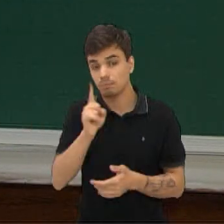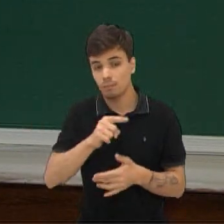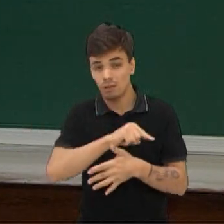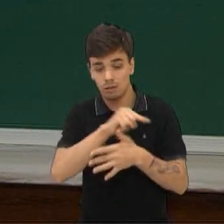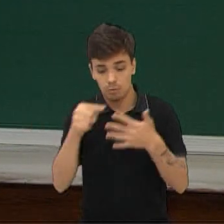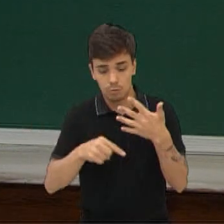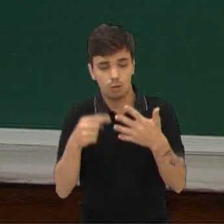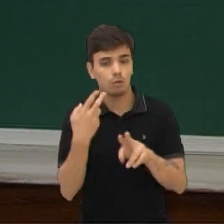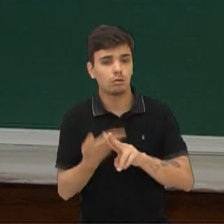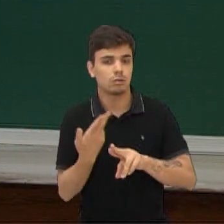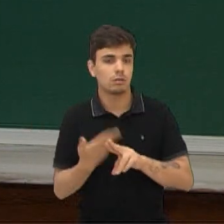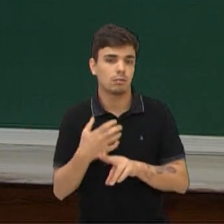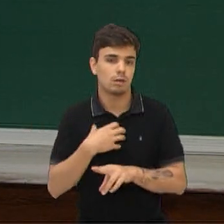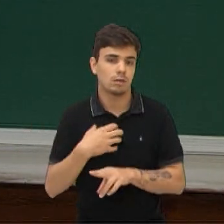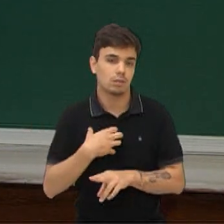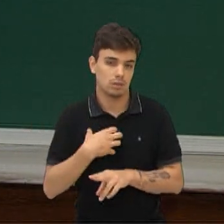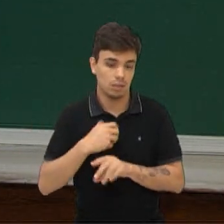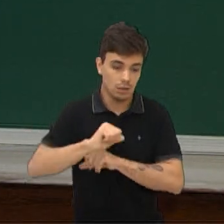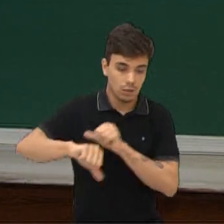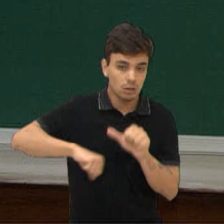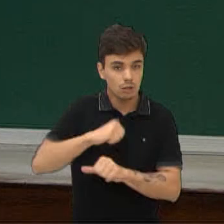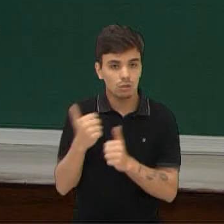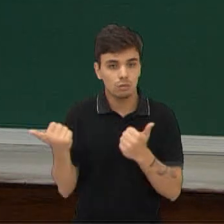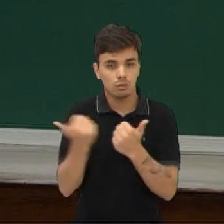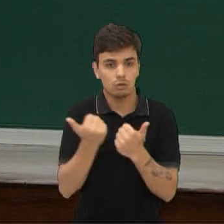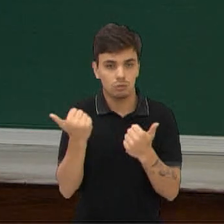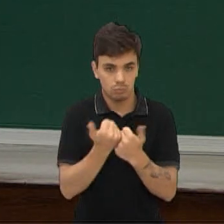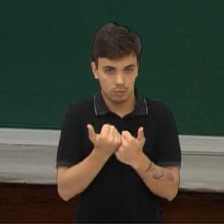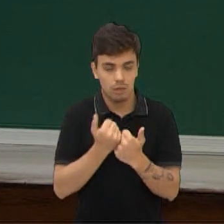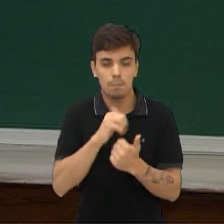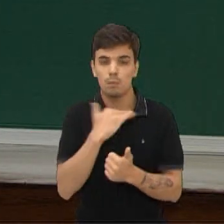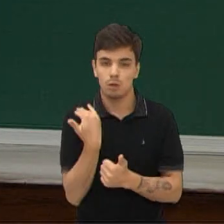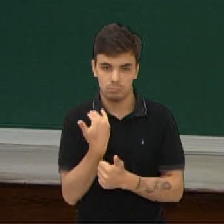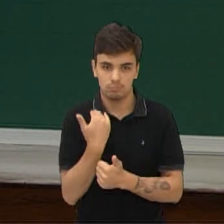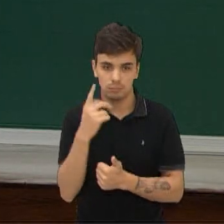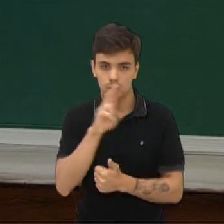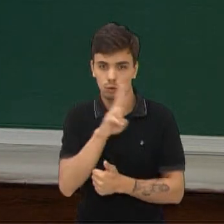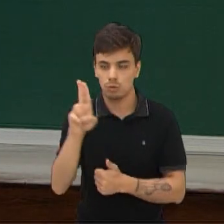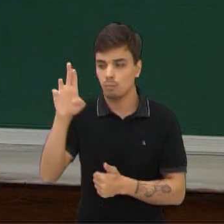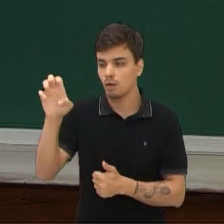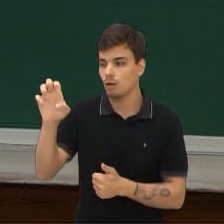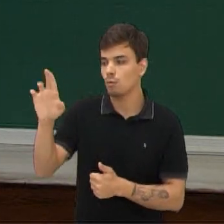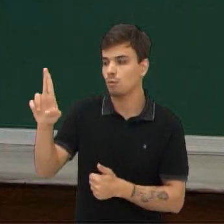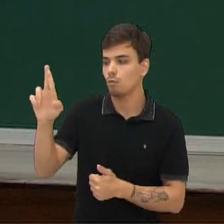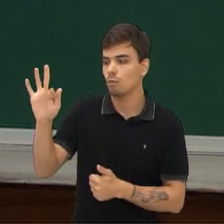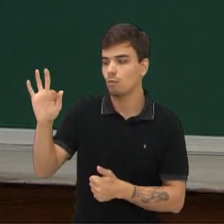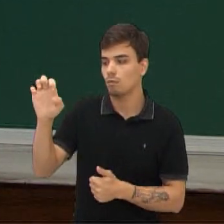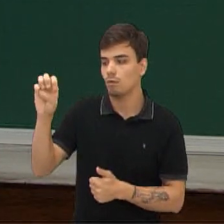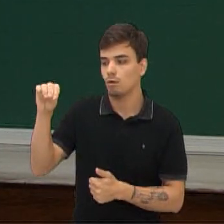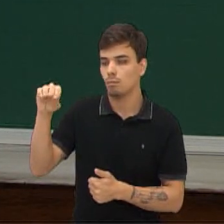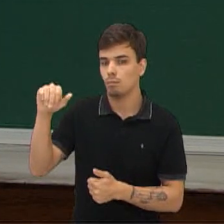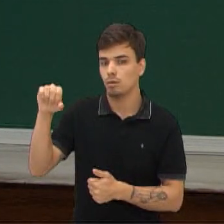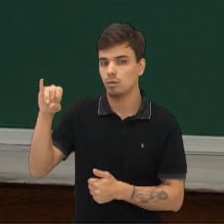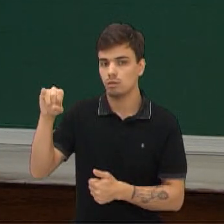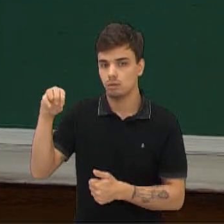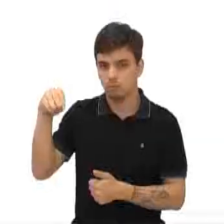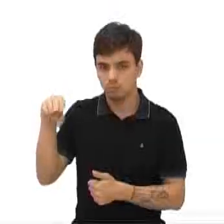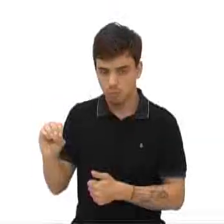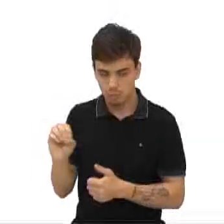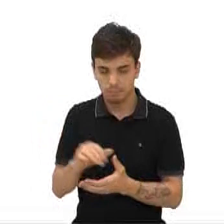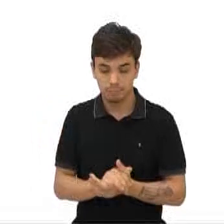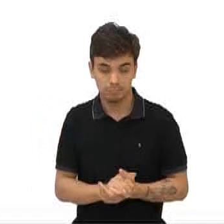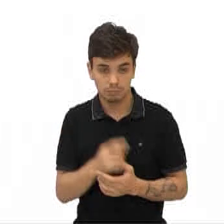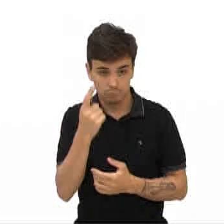não dizer morreu. São eufemismos, tá bom? Aqui, transmitiu seu